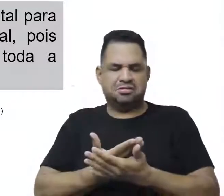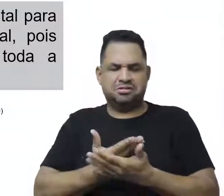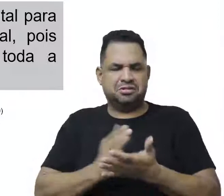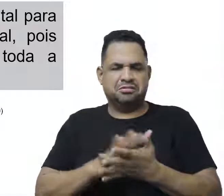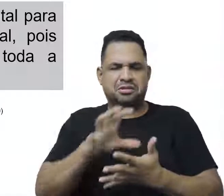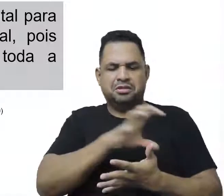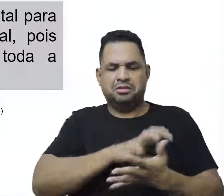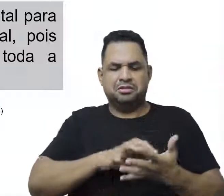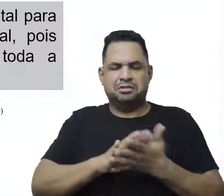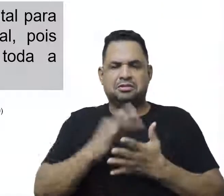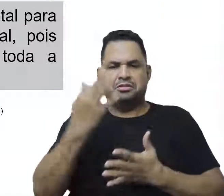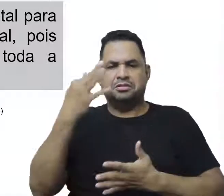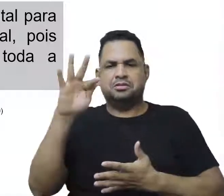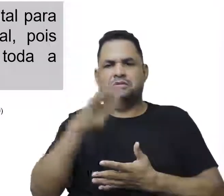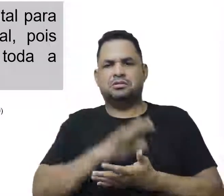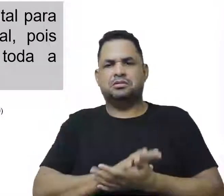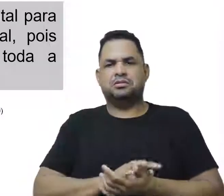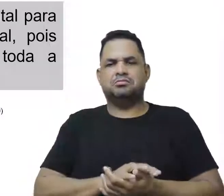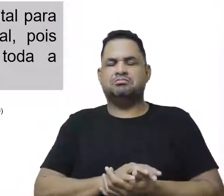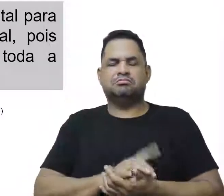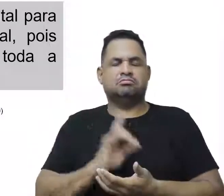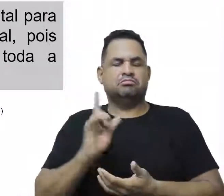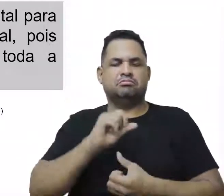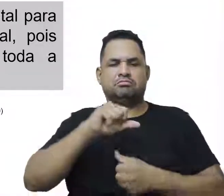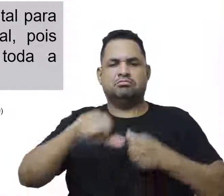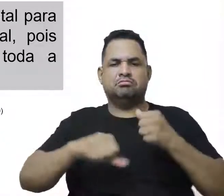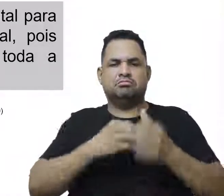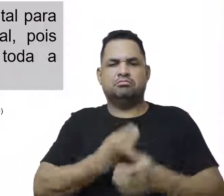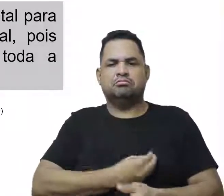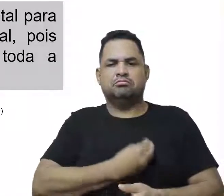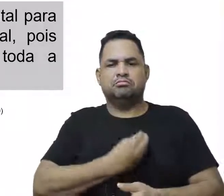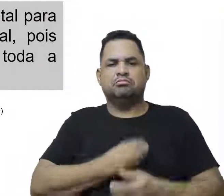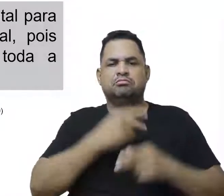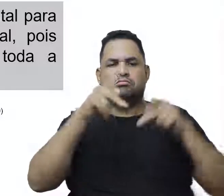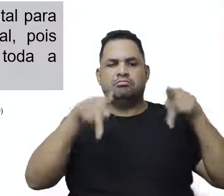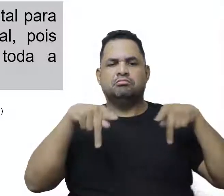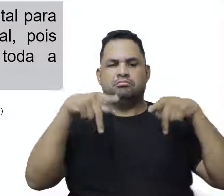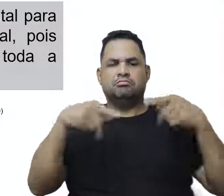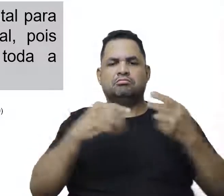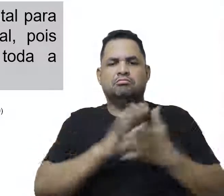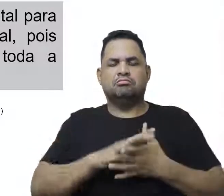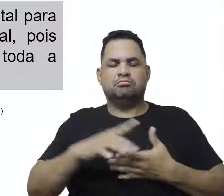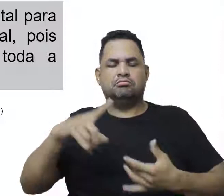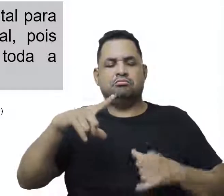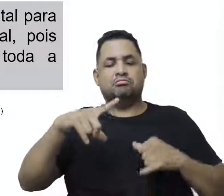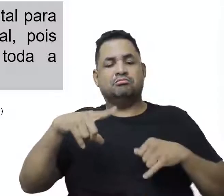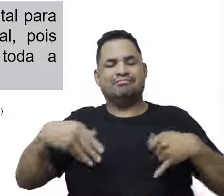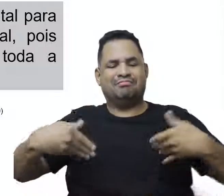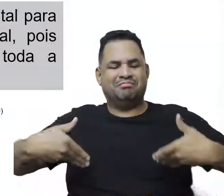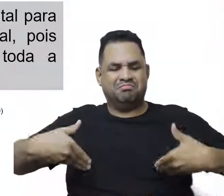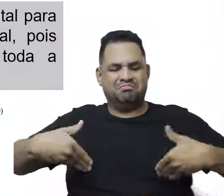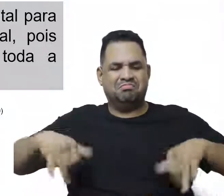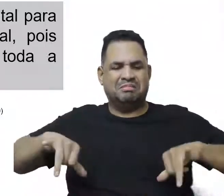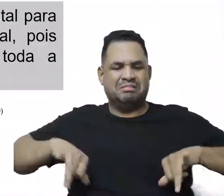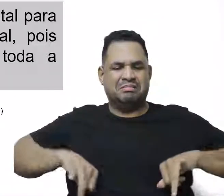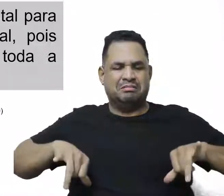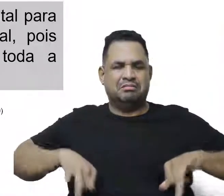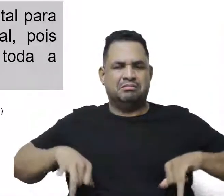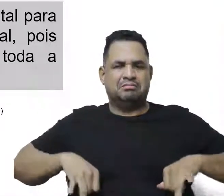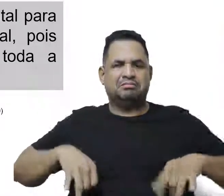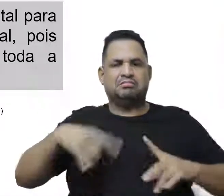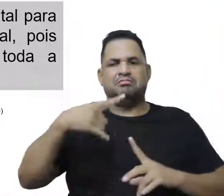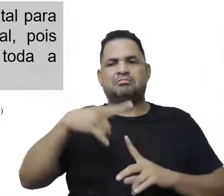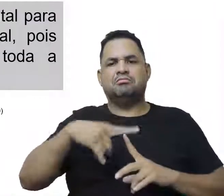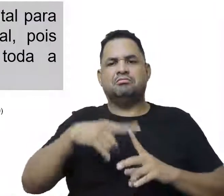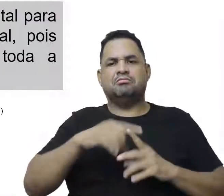Francesa não pô e ele Nova Interior de verdade a vida da população ali que tava sofrendo com aquela com aquele tipo